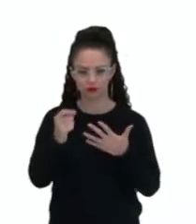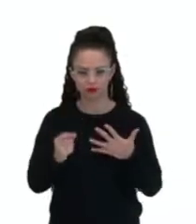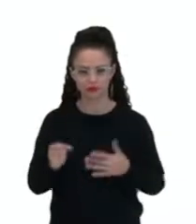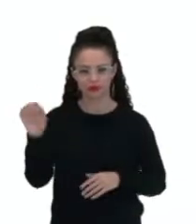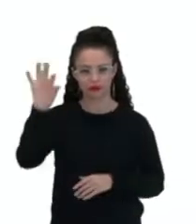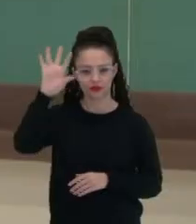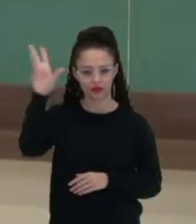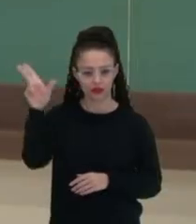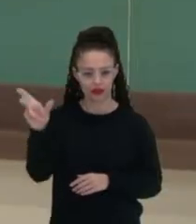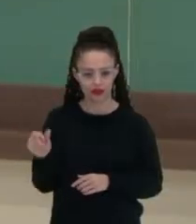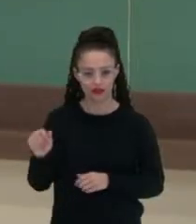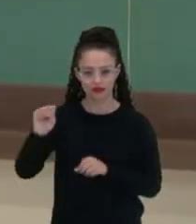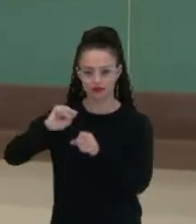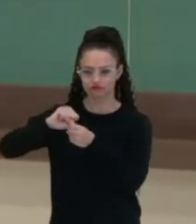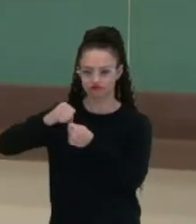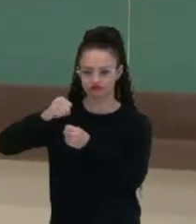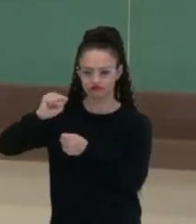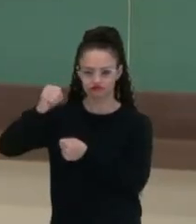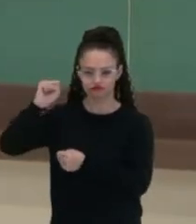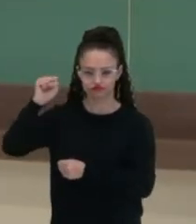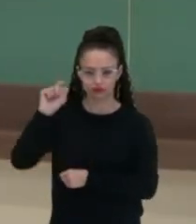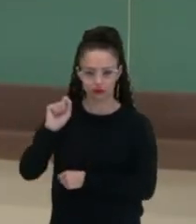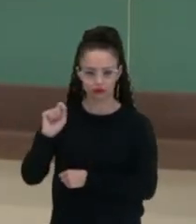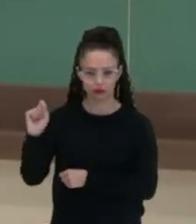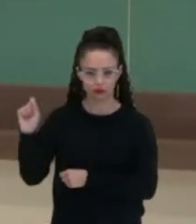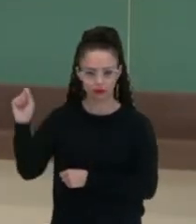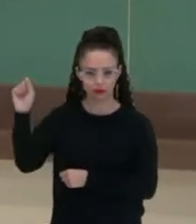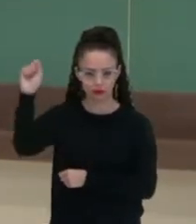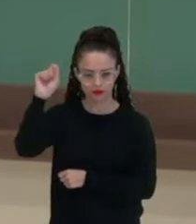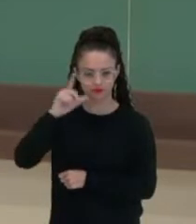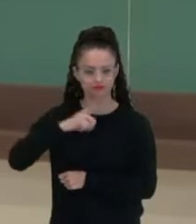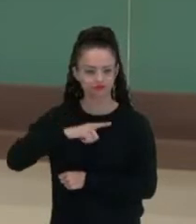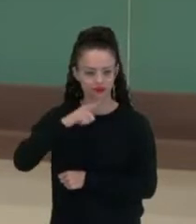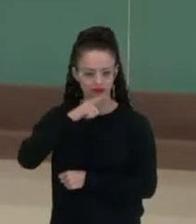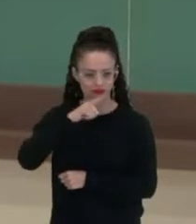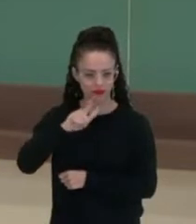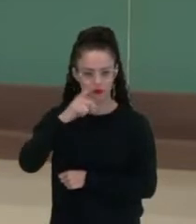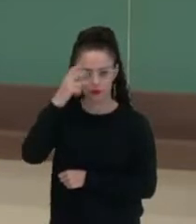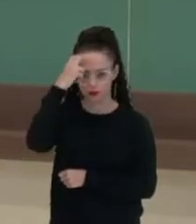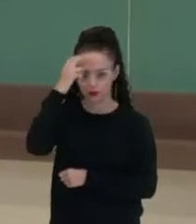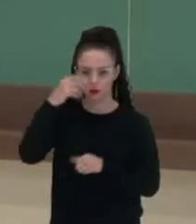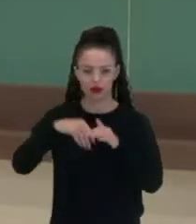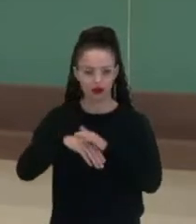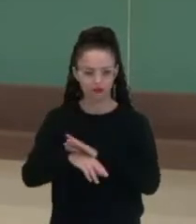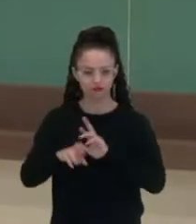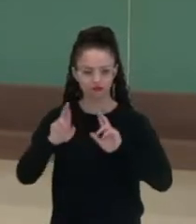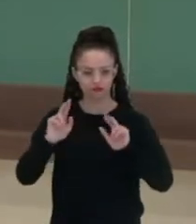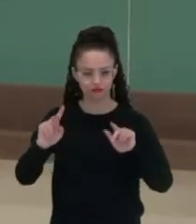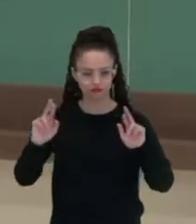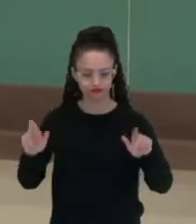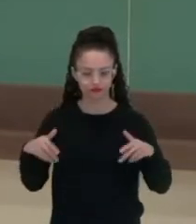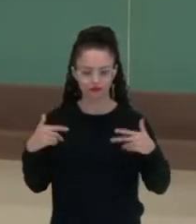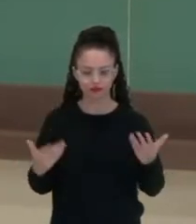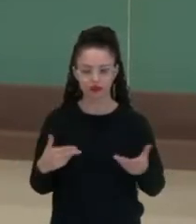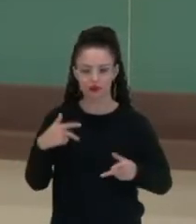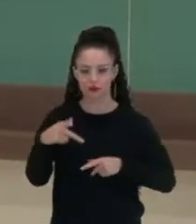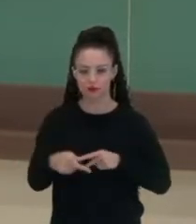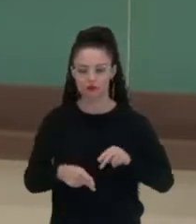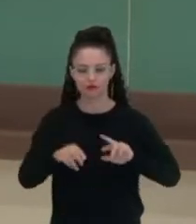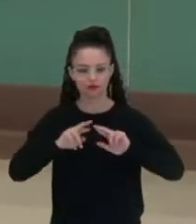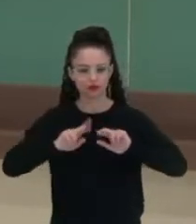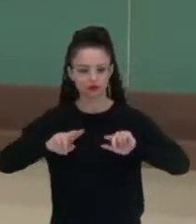é um continente muito grande e cada parte tem um idioma, cultura e hábitos diferentes. Então, muitos povos diferentes,